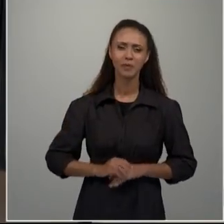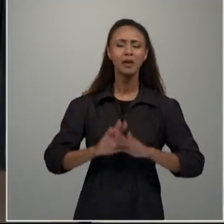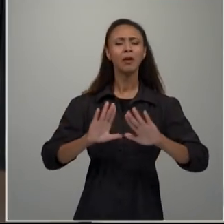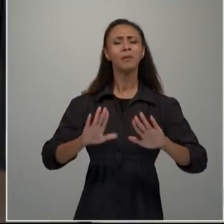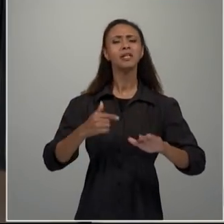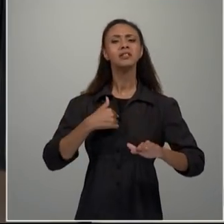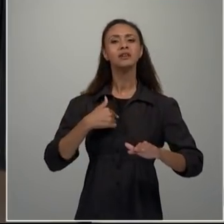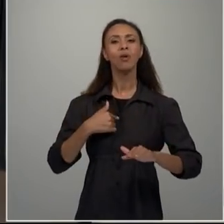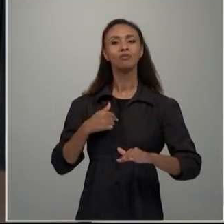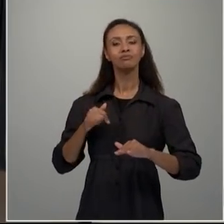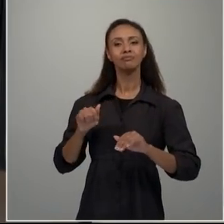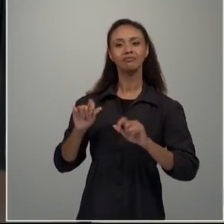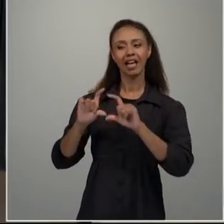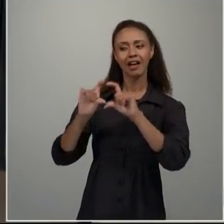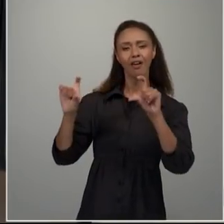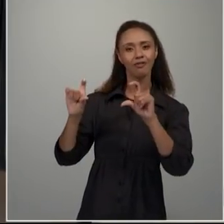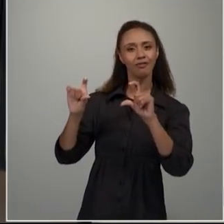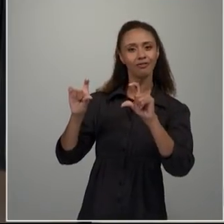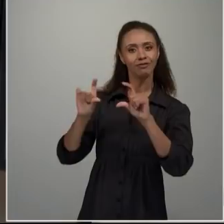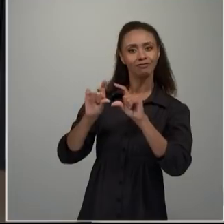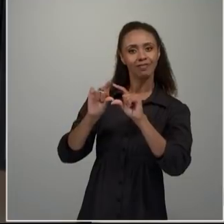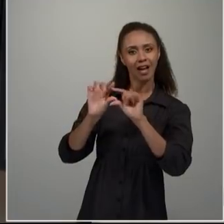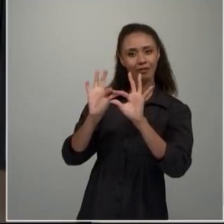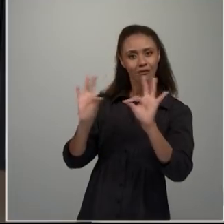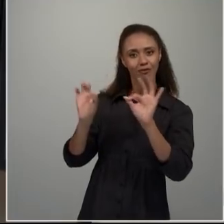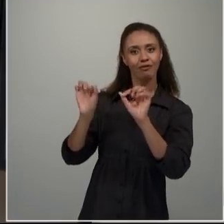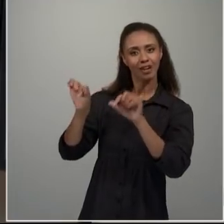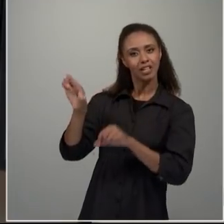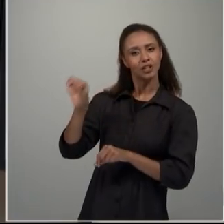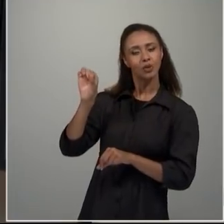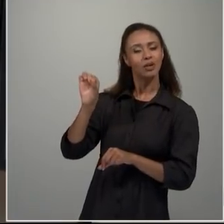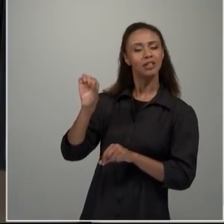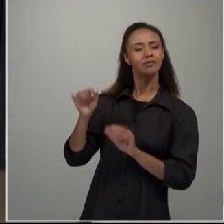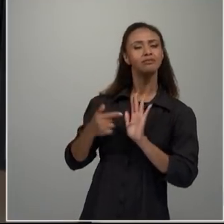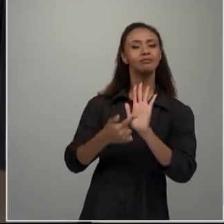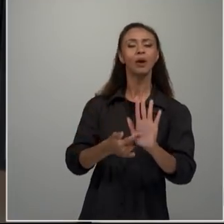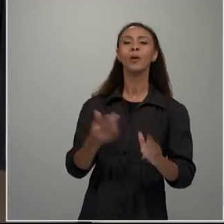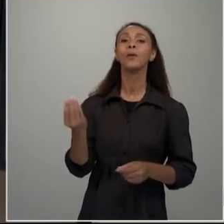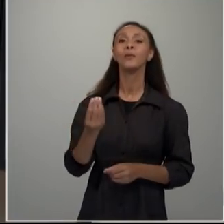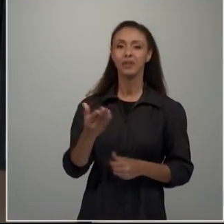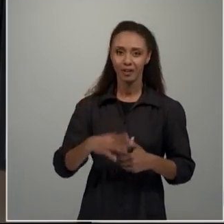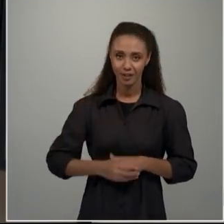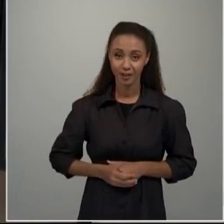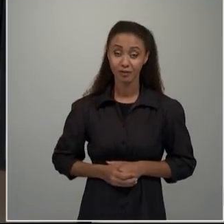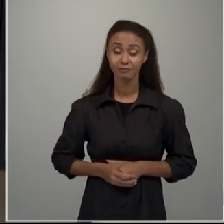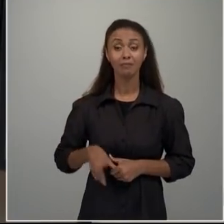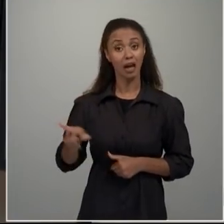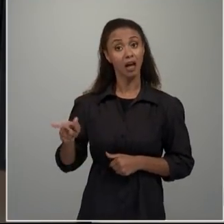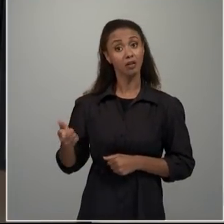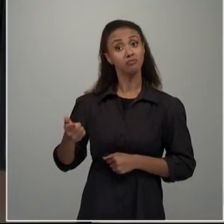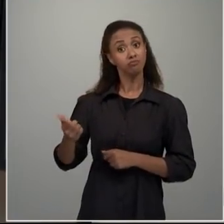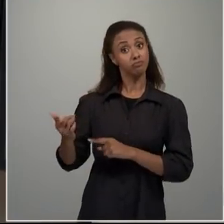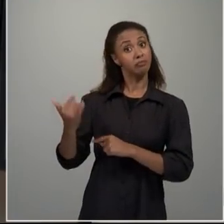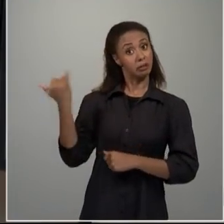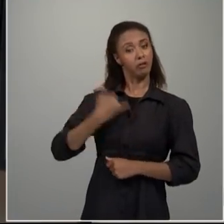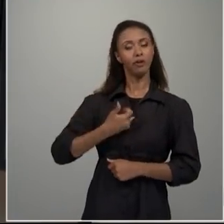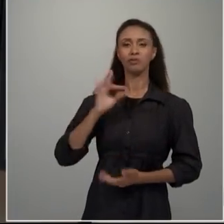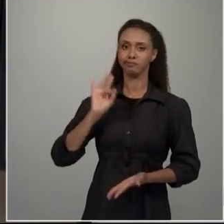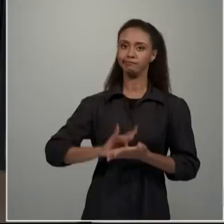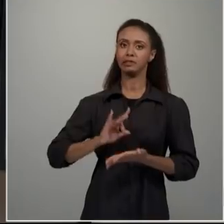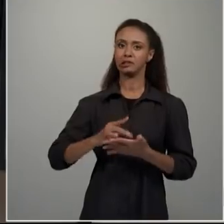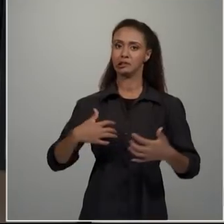escolhi essa frase porque assim ela demonstrou que ficou apreensiva mas é que ela se pré